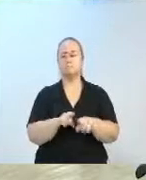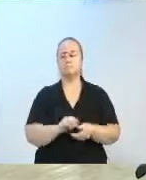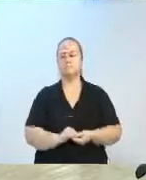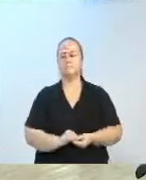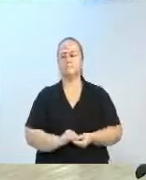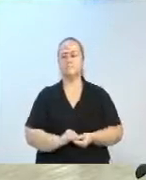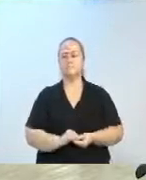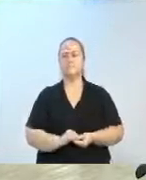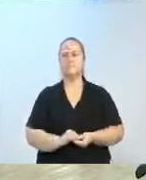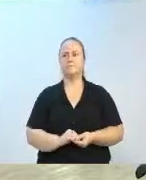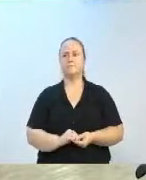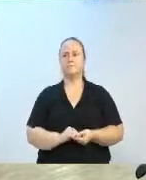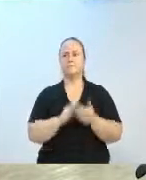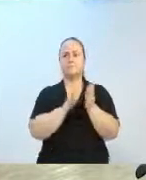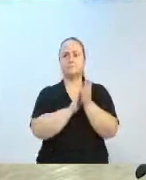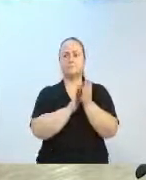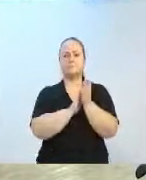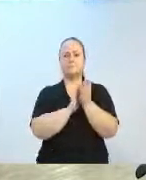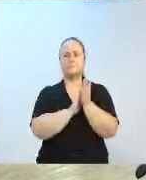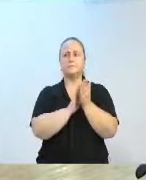obrigado.